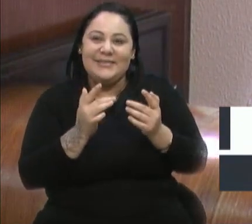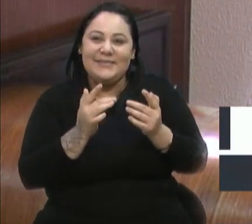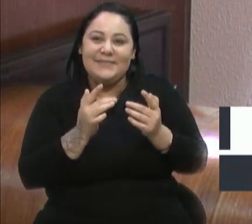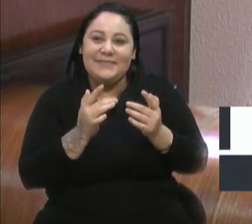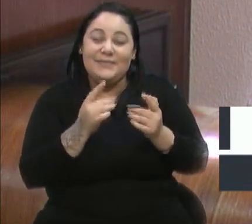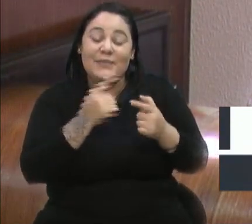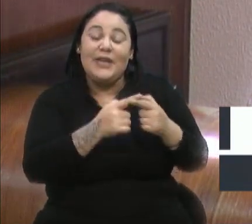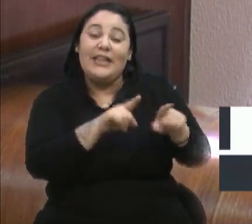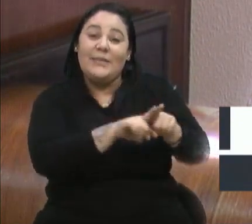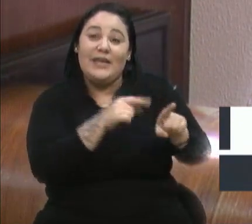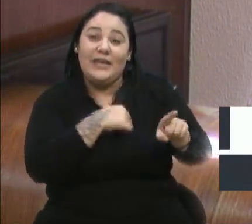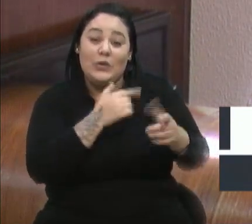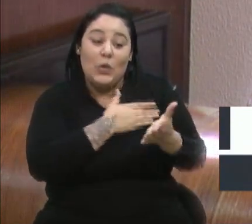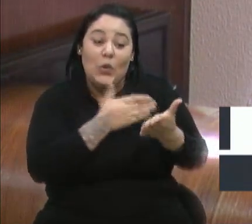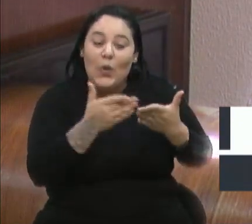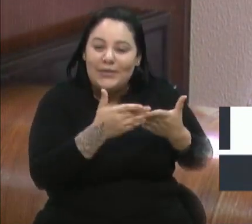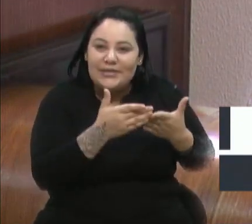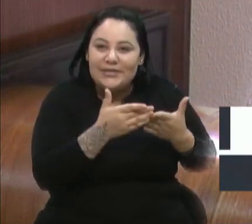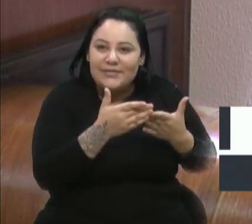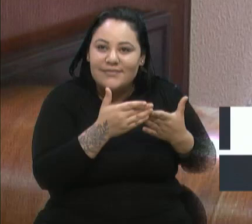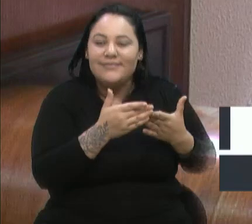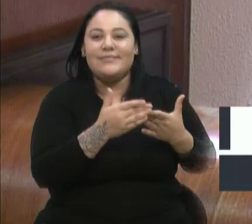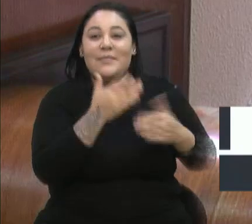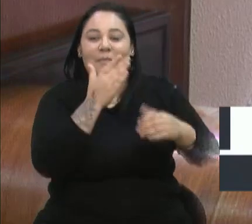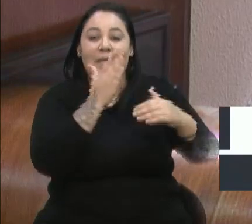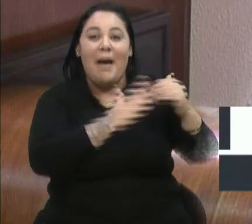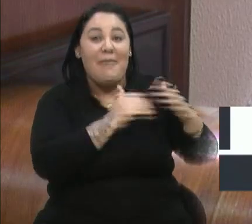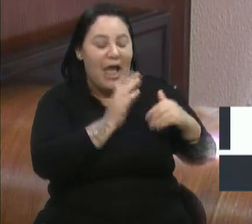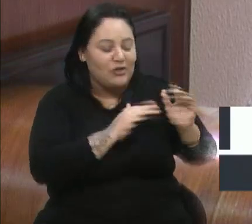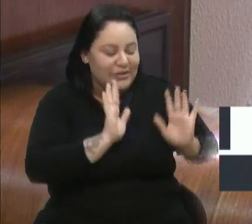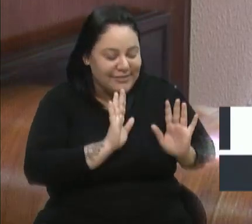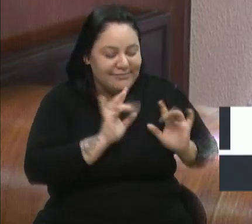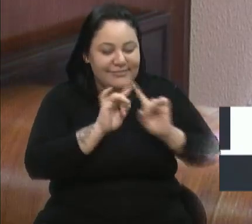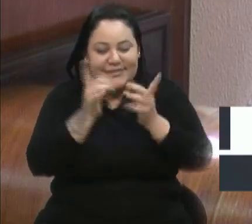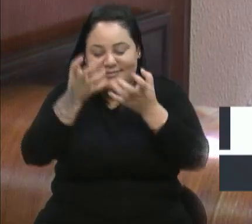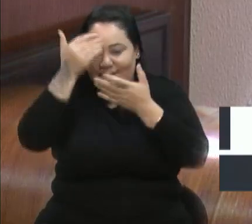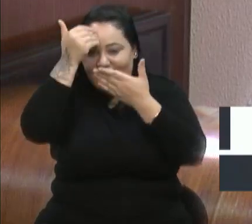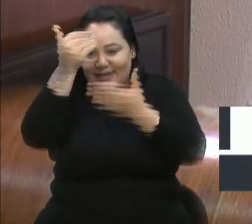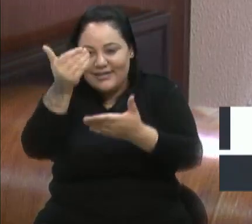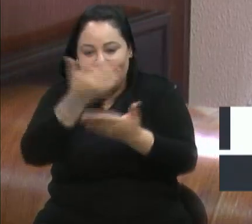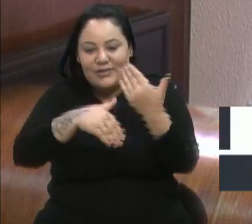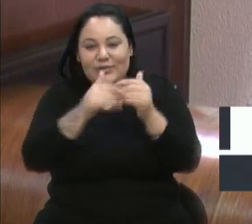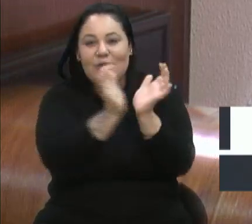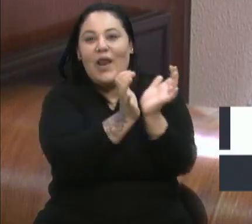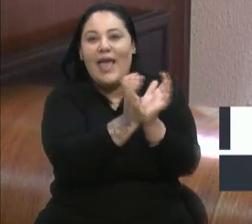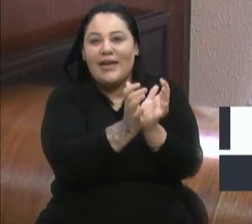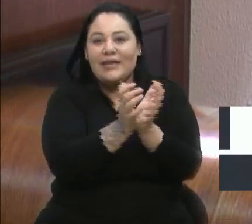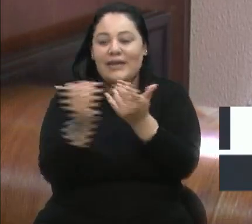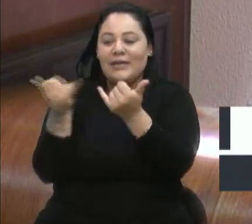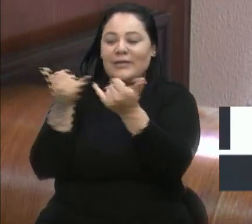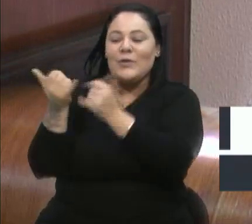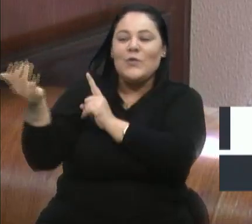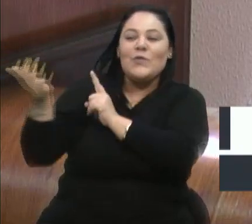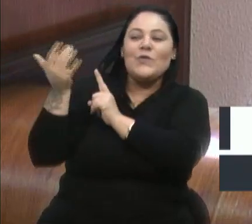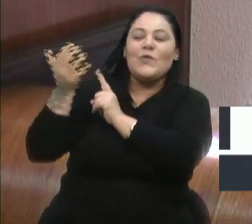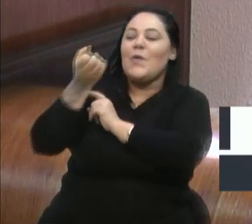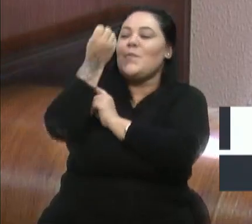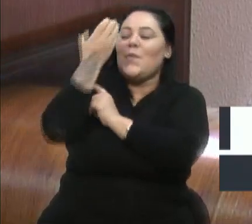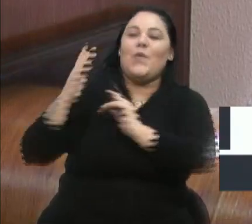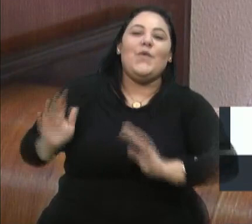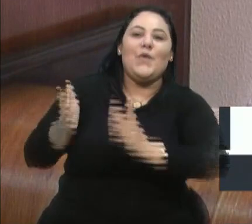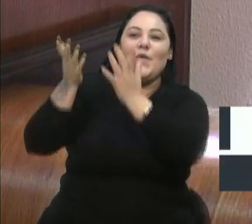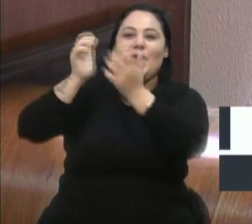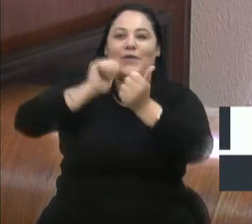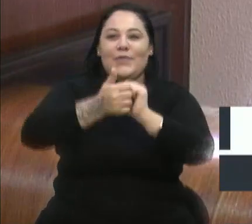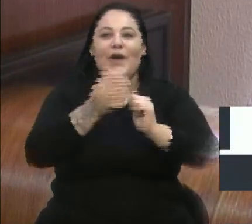Porque também estou iniciando nisso, mas quero dizer e agradecer aos nossos colegas aqui, que são esses exemplos e inspirações, inclusive, para a questão do esporte.